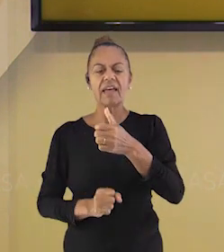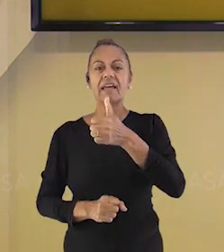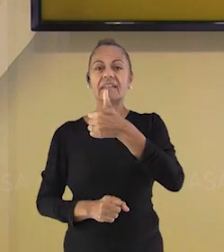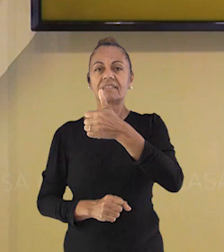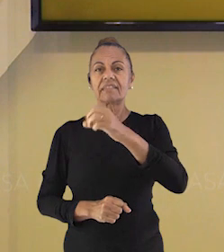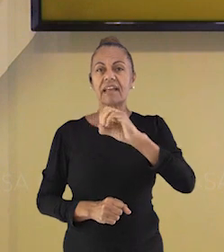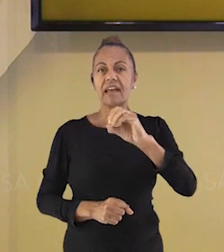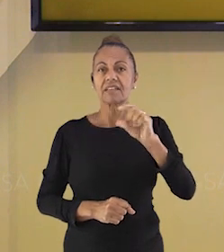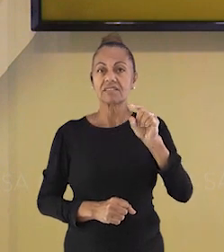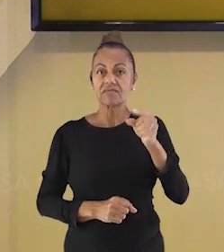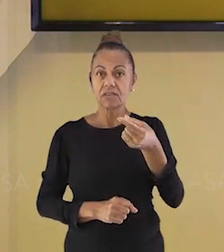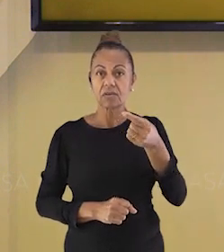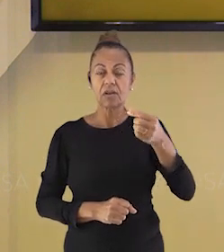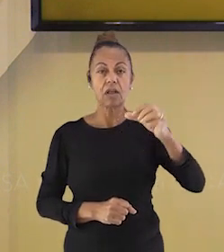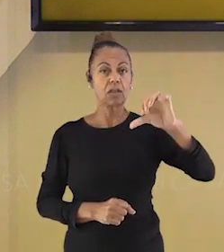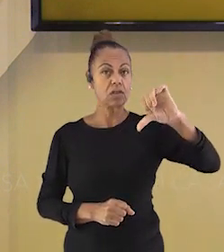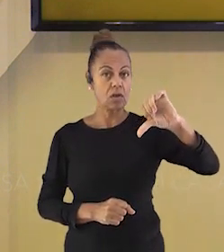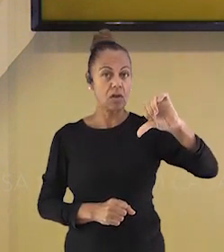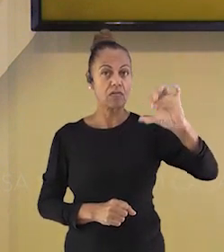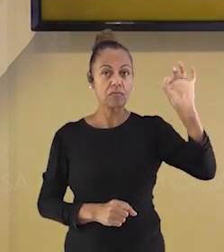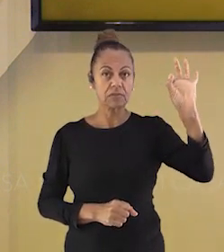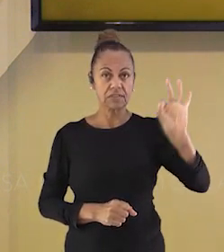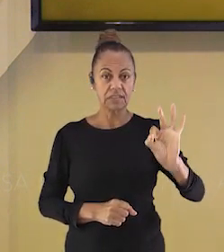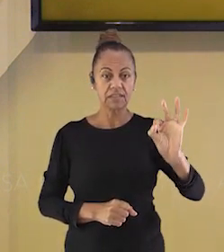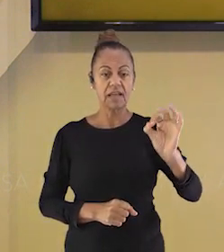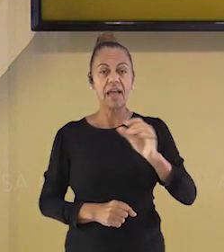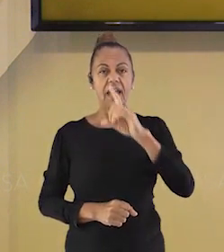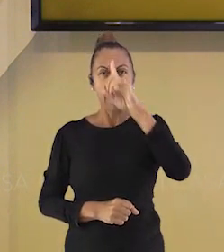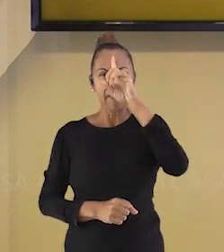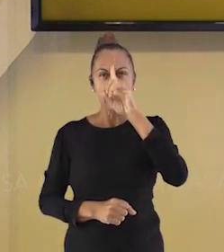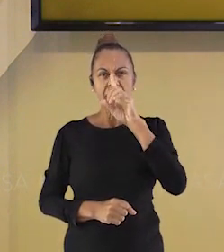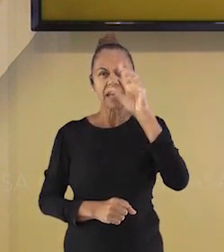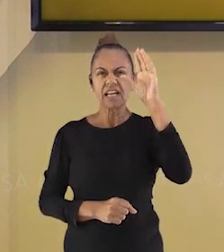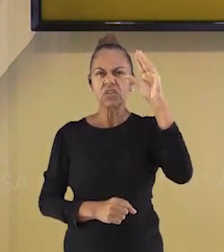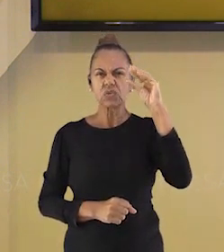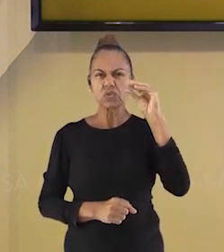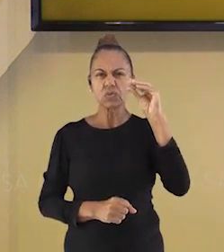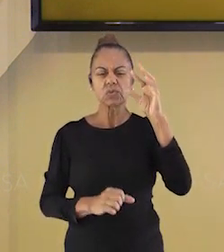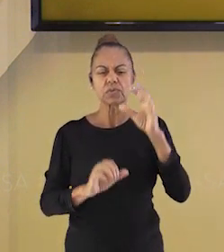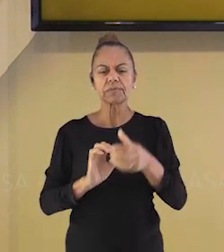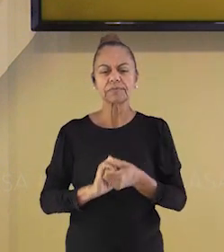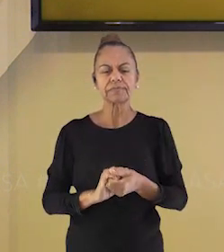10,9%, que é essa porcentagem em amarelo mais escuro.